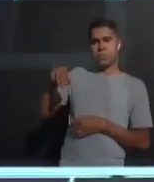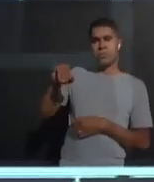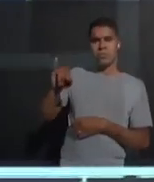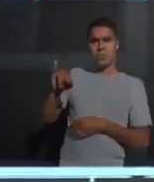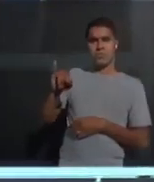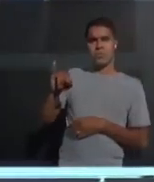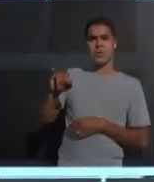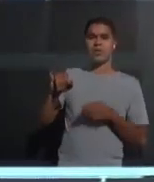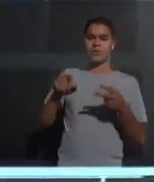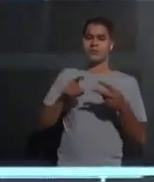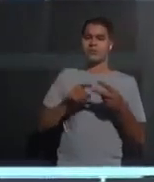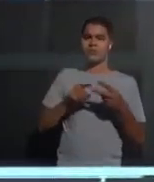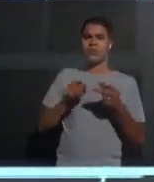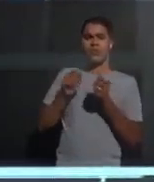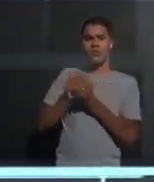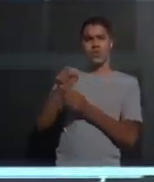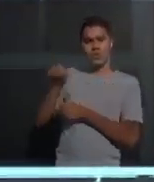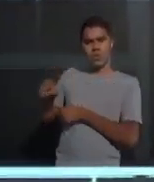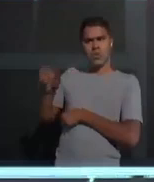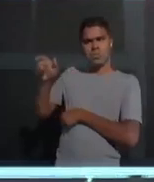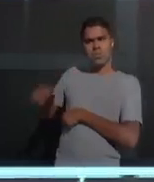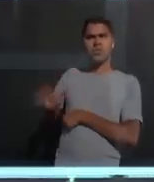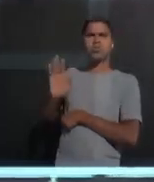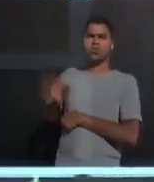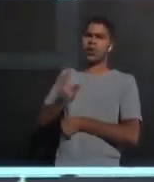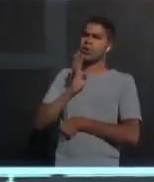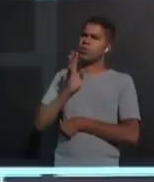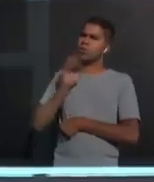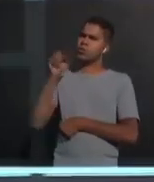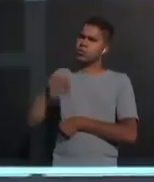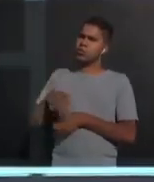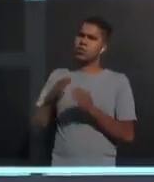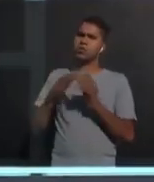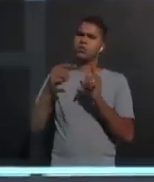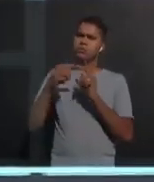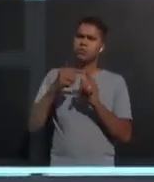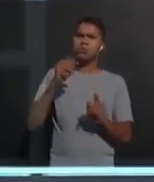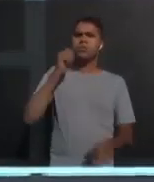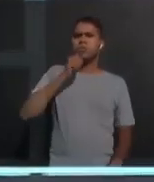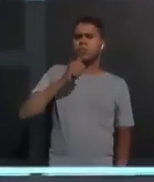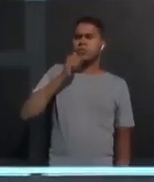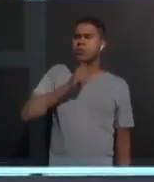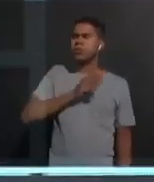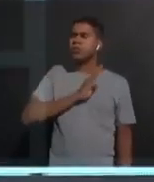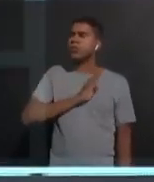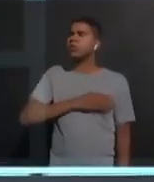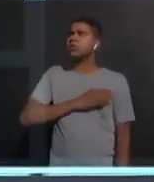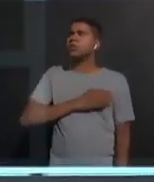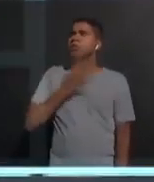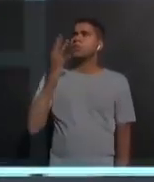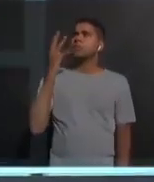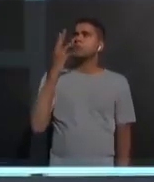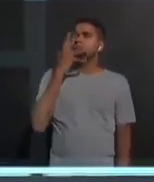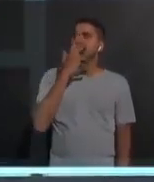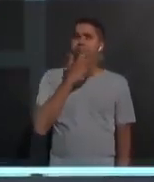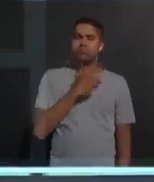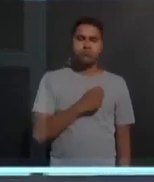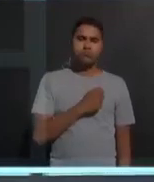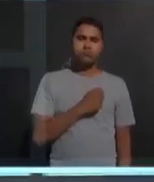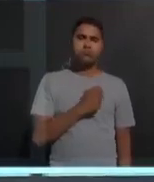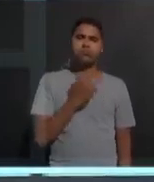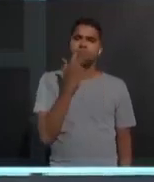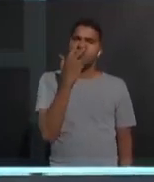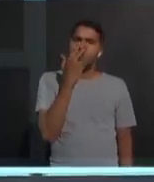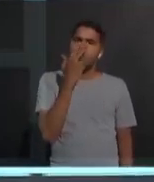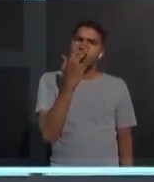lado dessa pessoa e eu já conhecia ela daqui da igreja uma menina de um coração lindo lindo ela se